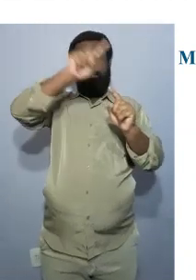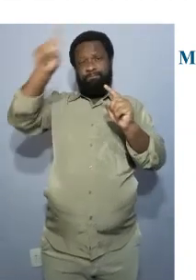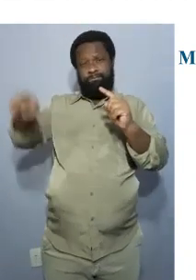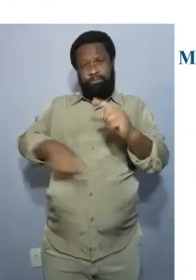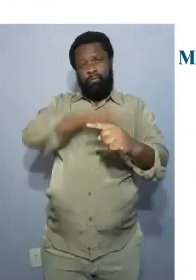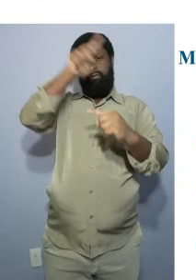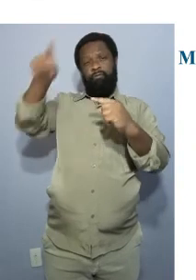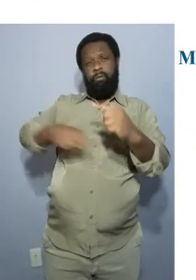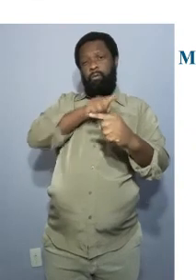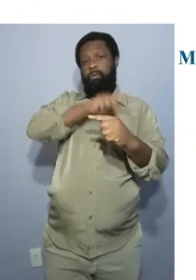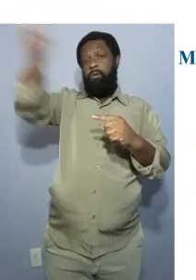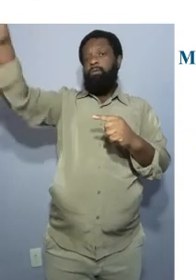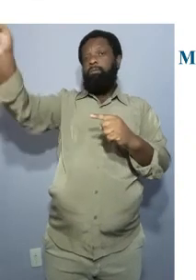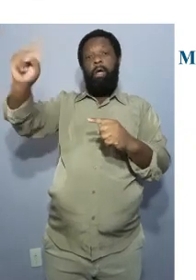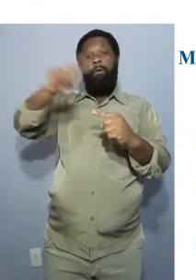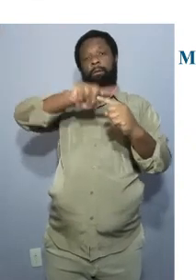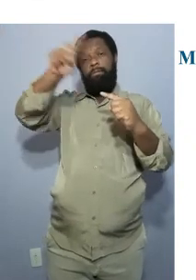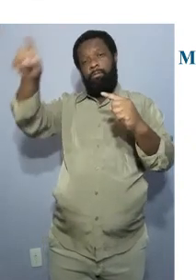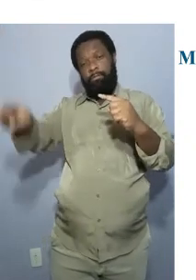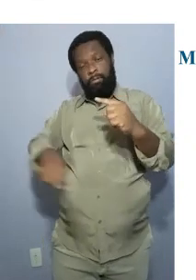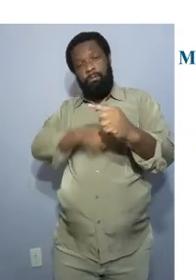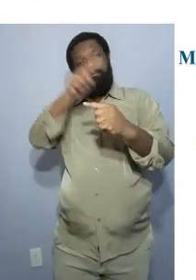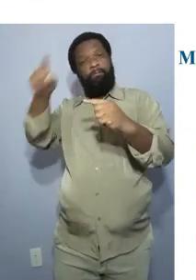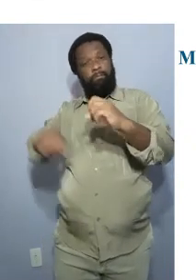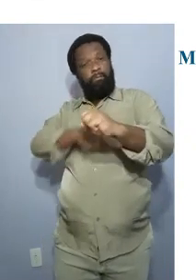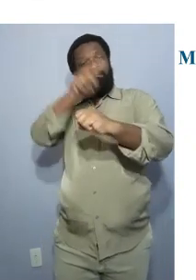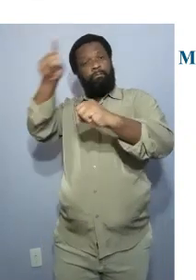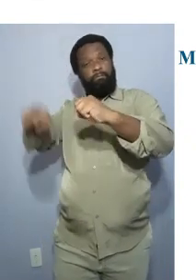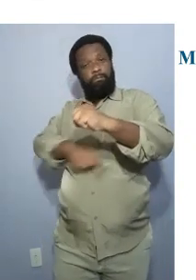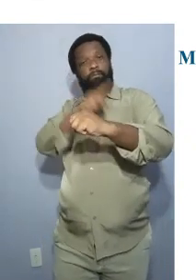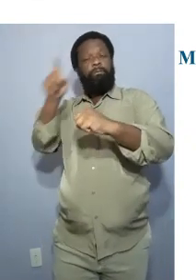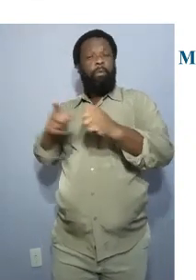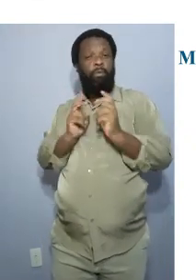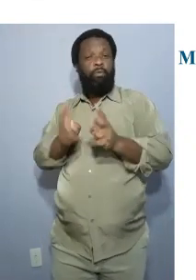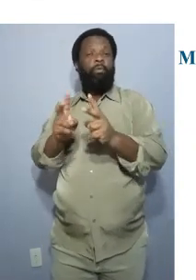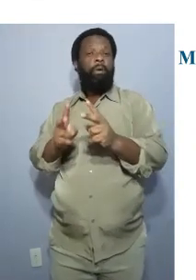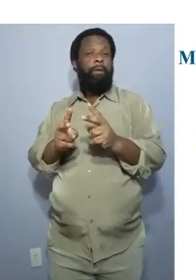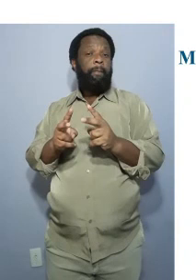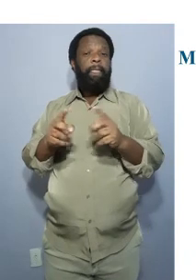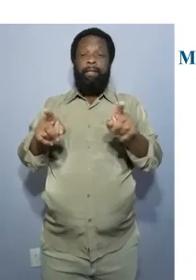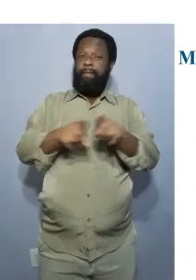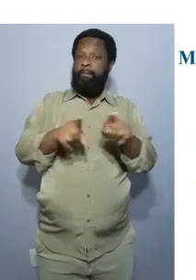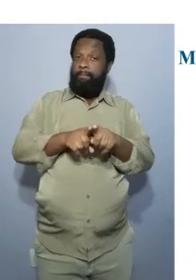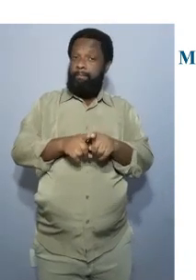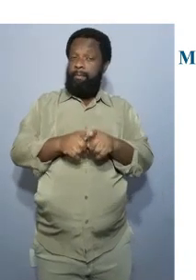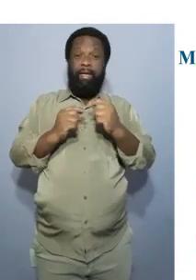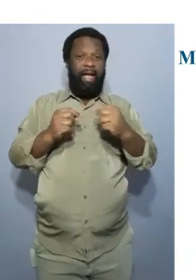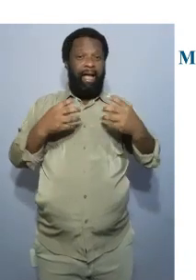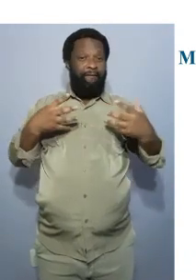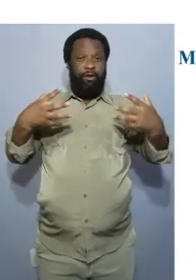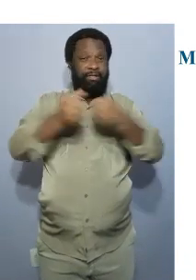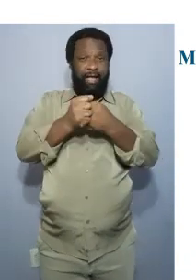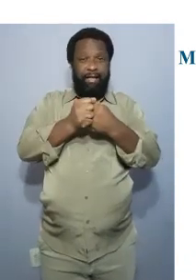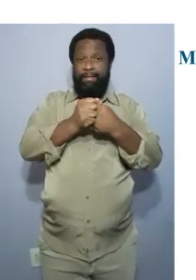a velocidade, perdão, que estava nessa direção passar para essa. Mas a velocidade